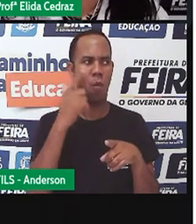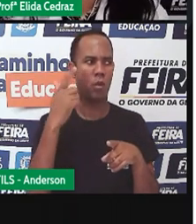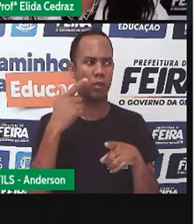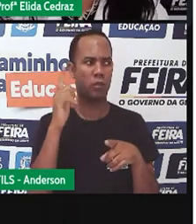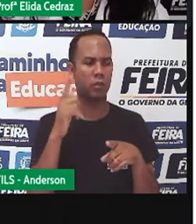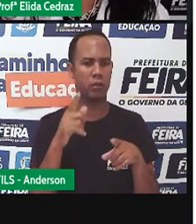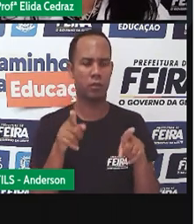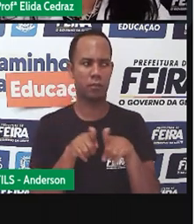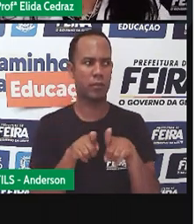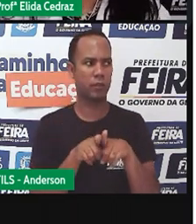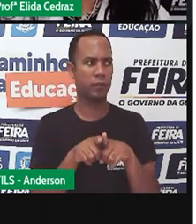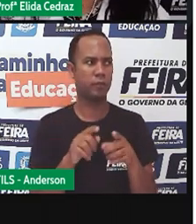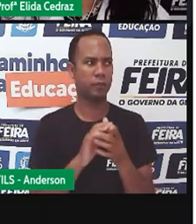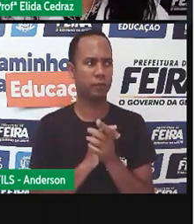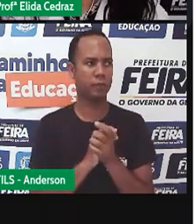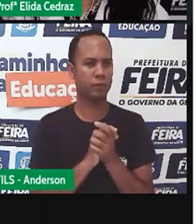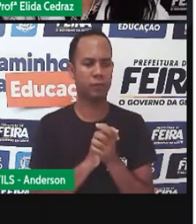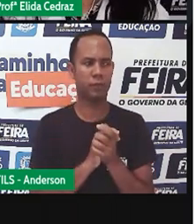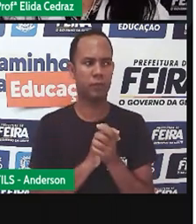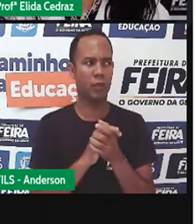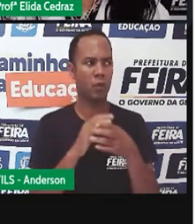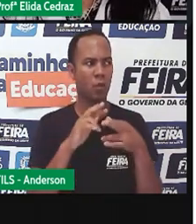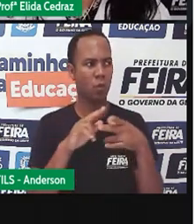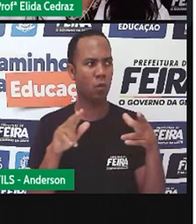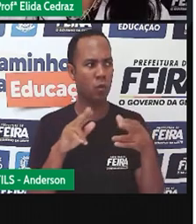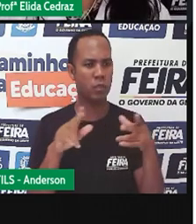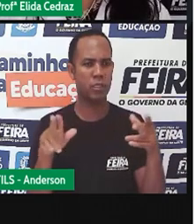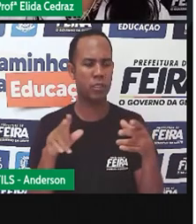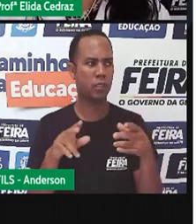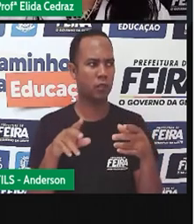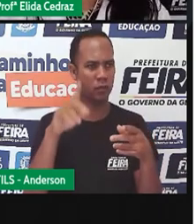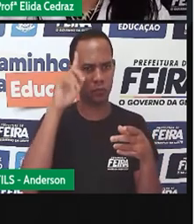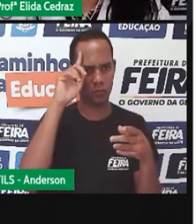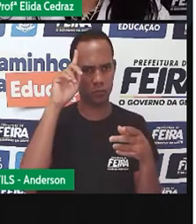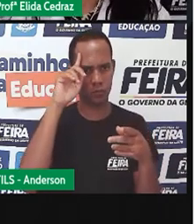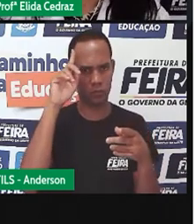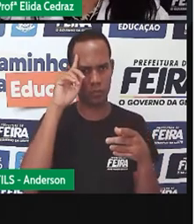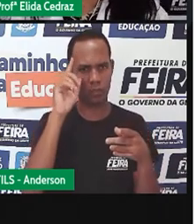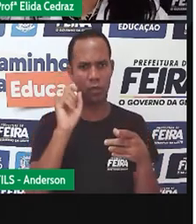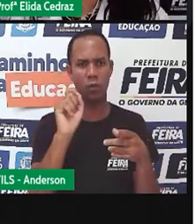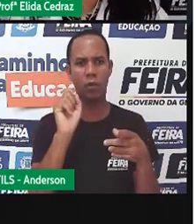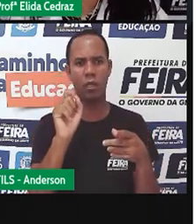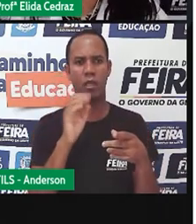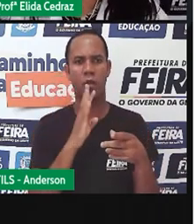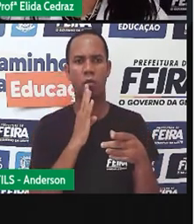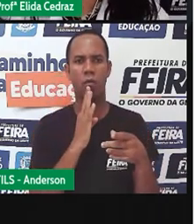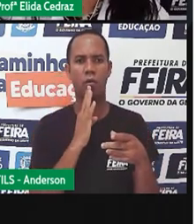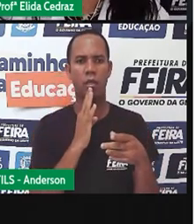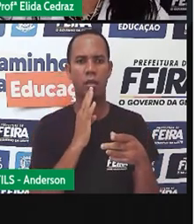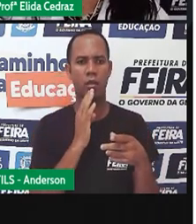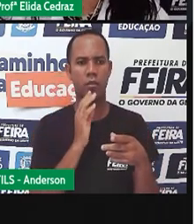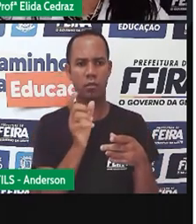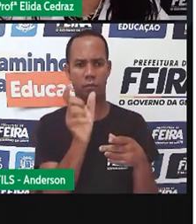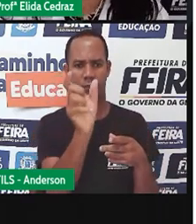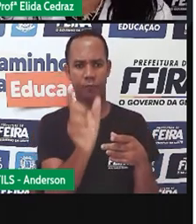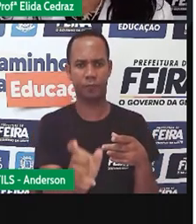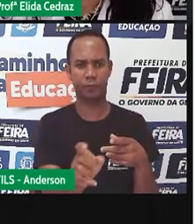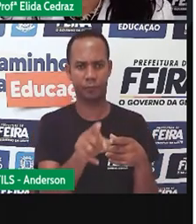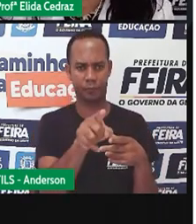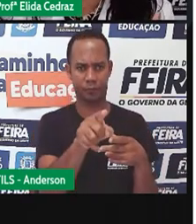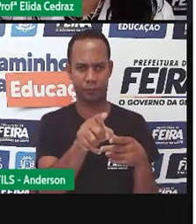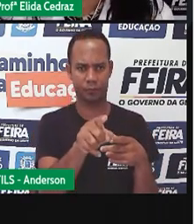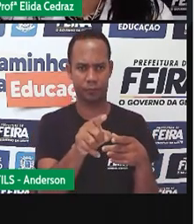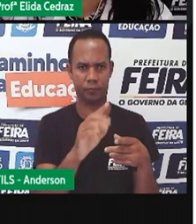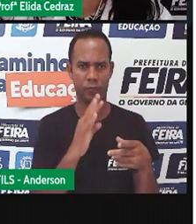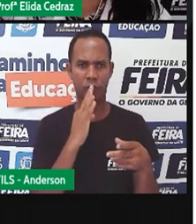propriedades. Os materiais do nosso dia a dia. Vocês reconhecem algum desses materiais,